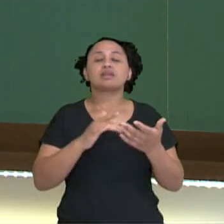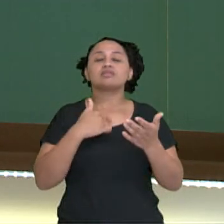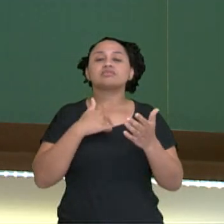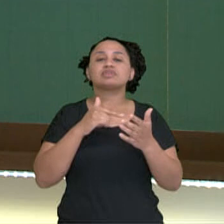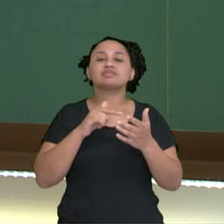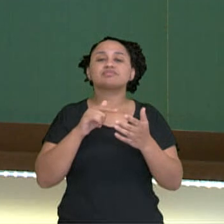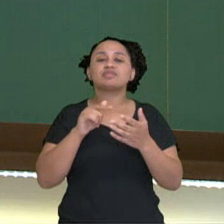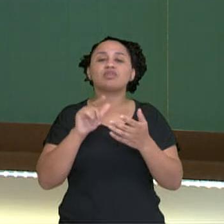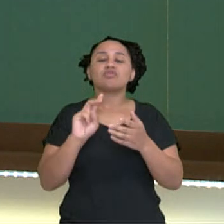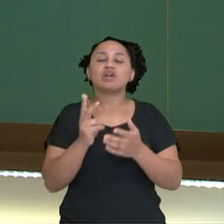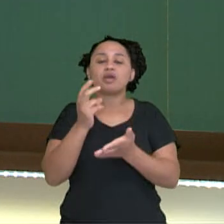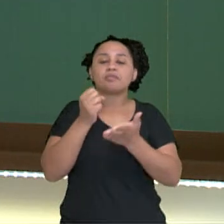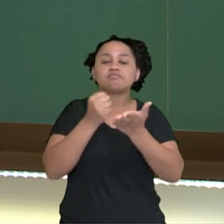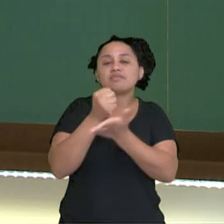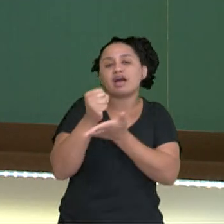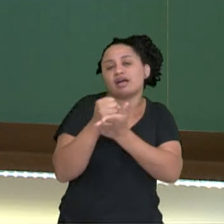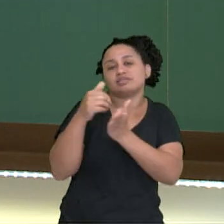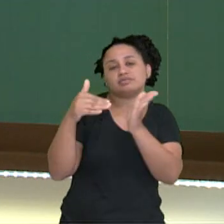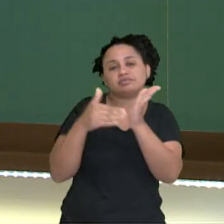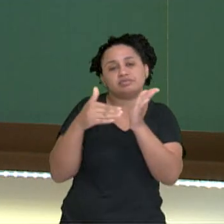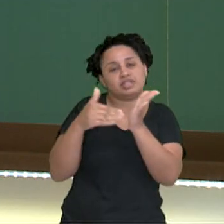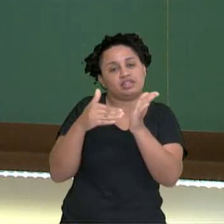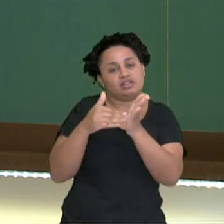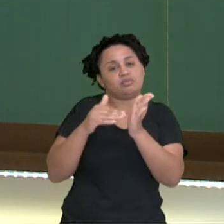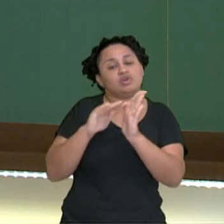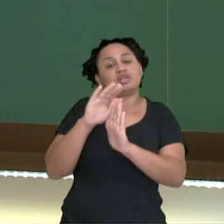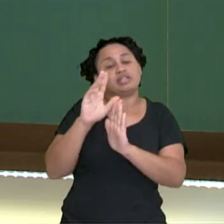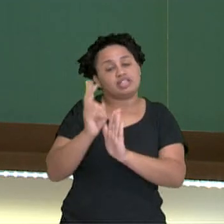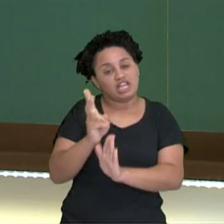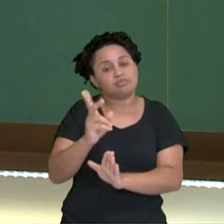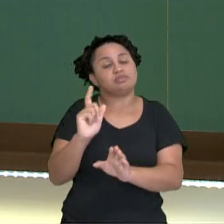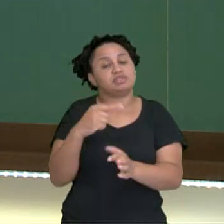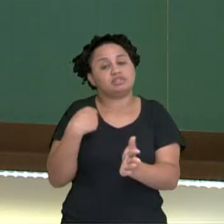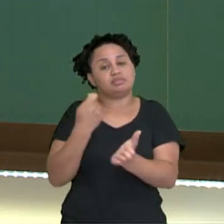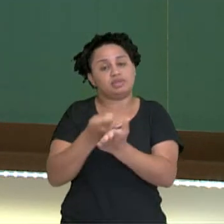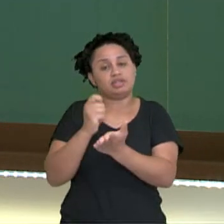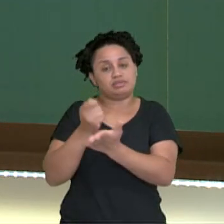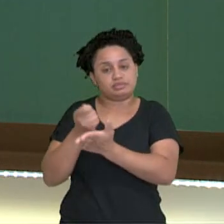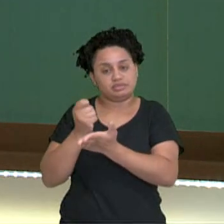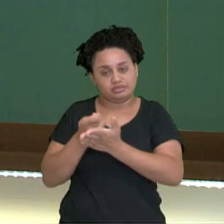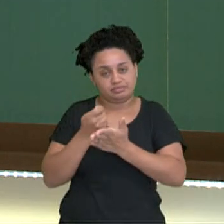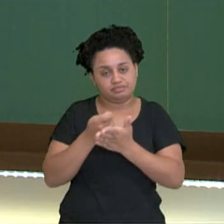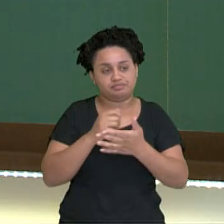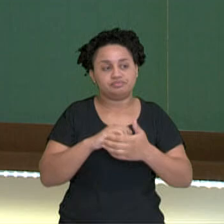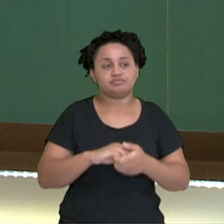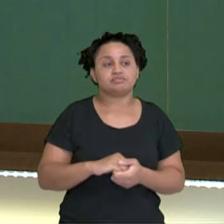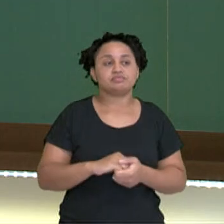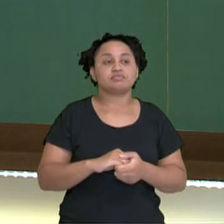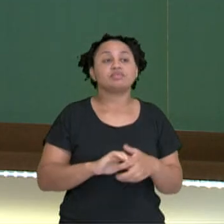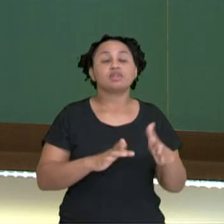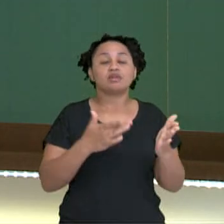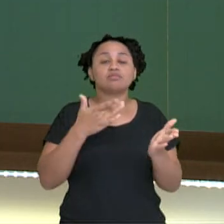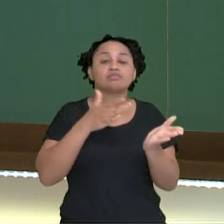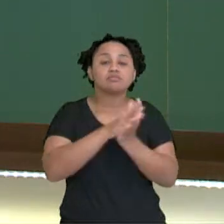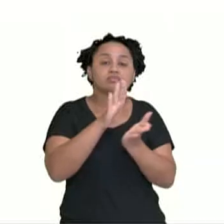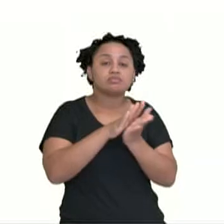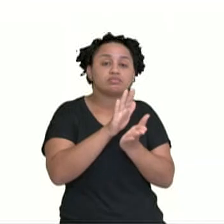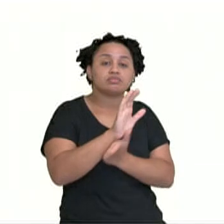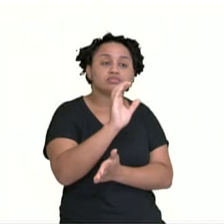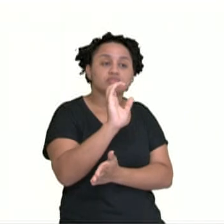taxa básica, aquela taxa mínima que toda conta de consumo de água tem. Para o consumo